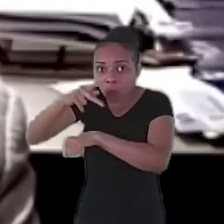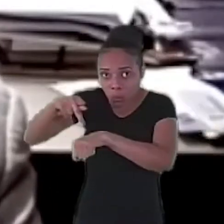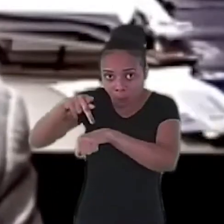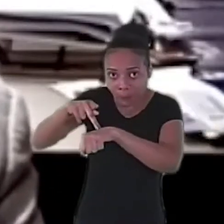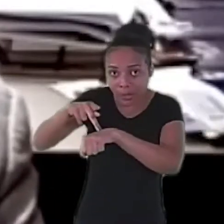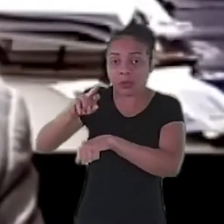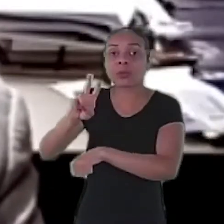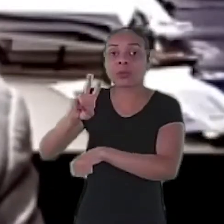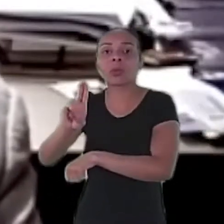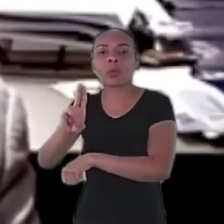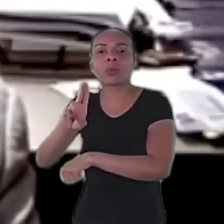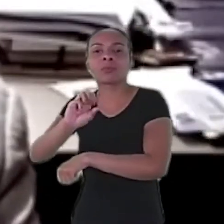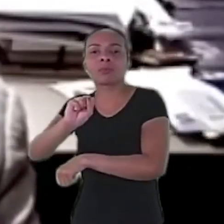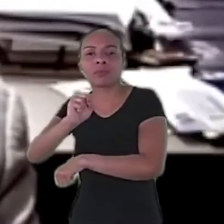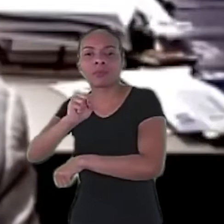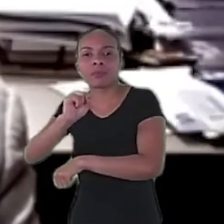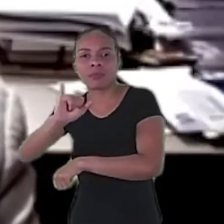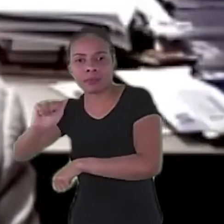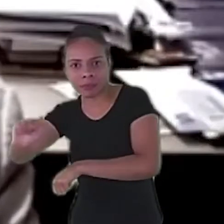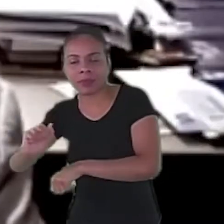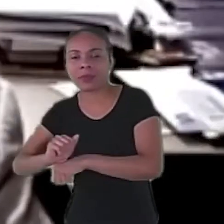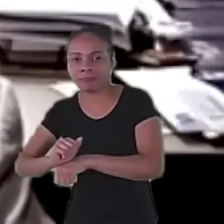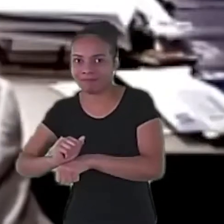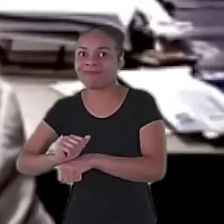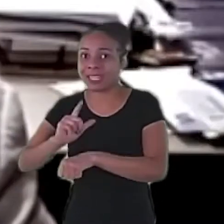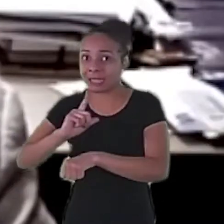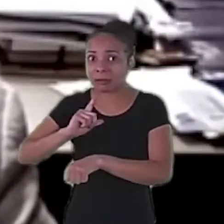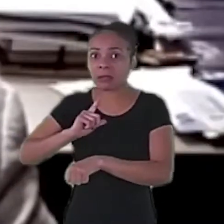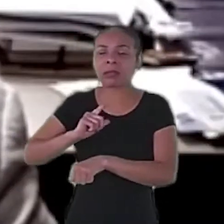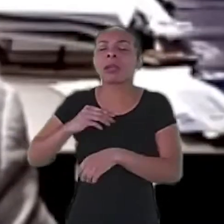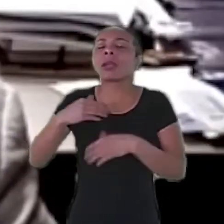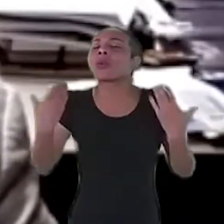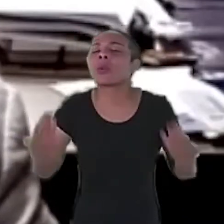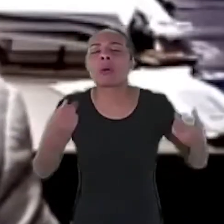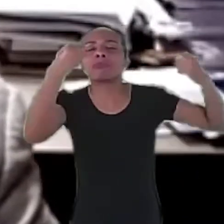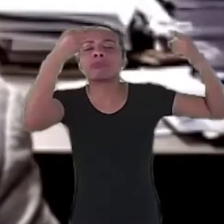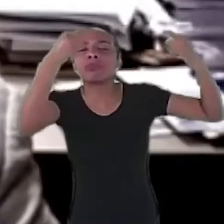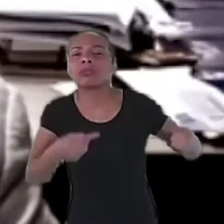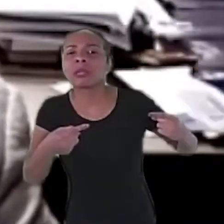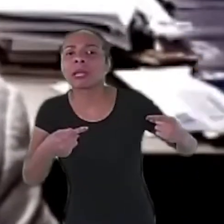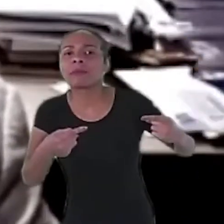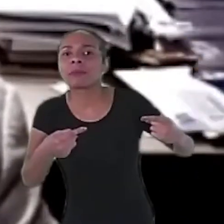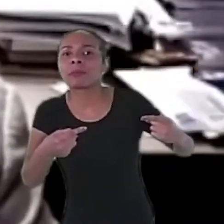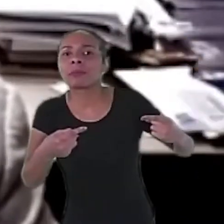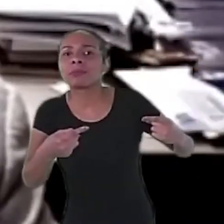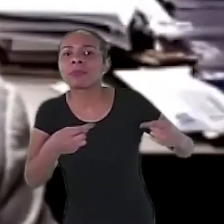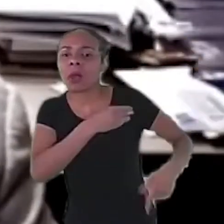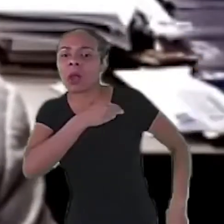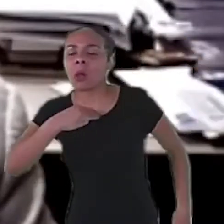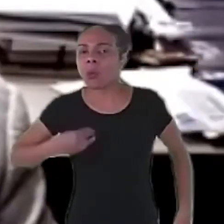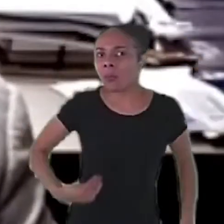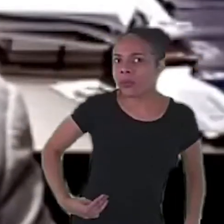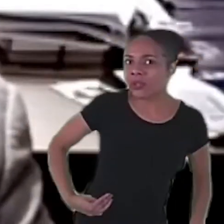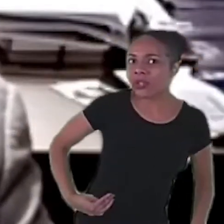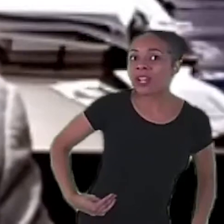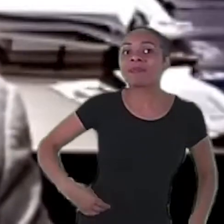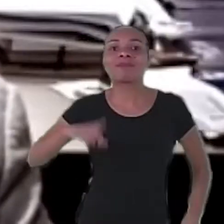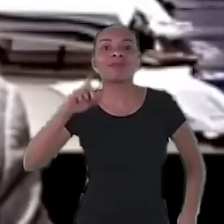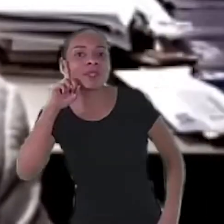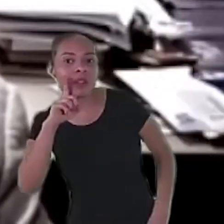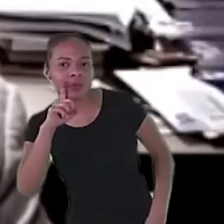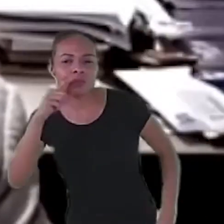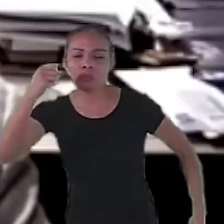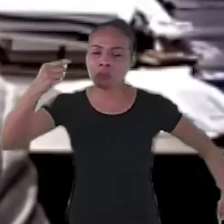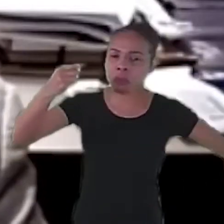poderá ter. Qual é o desafio da competição China-Estados Unidos? Hoje muito mais se fala de uma